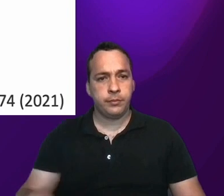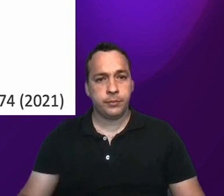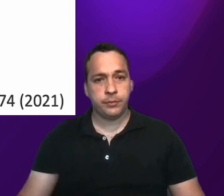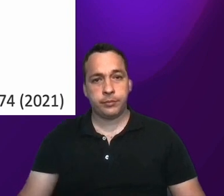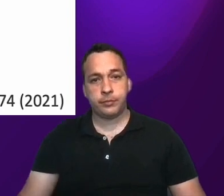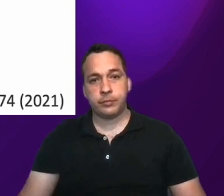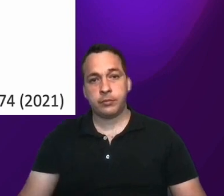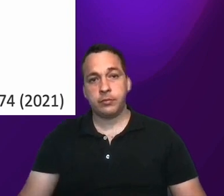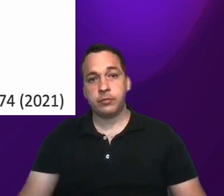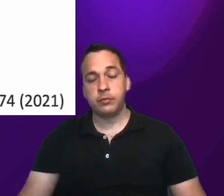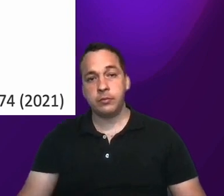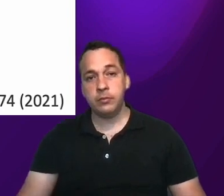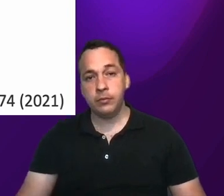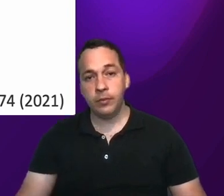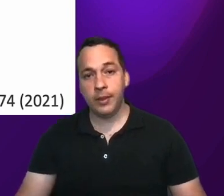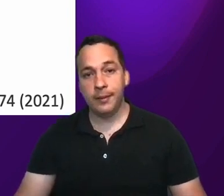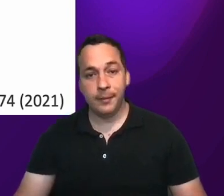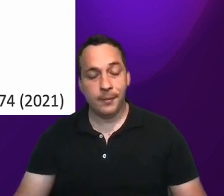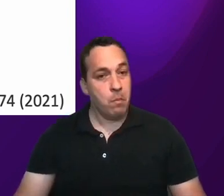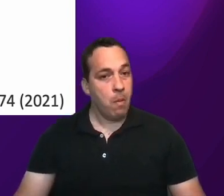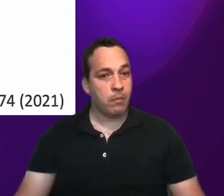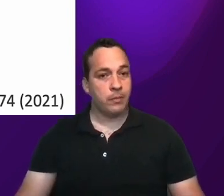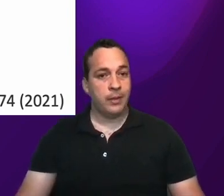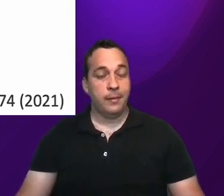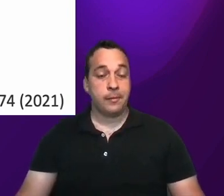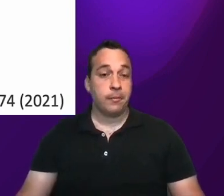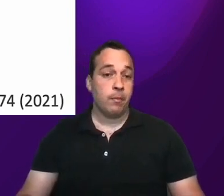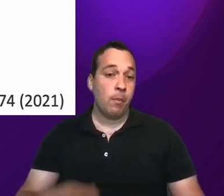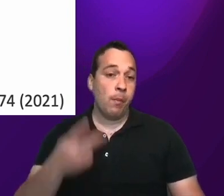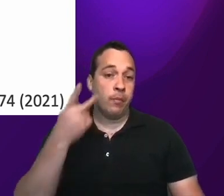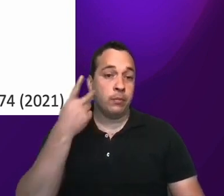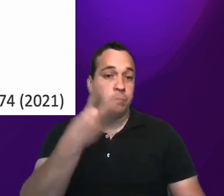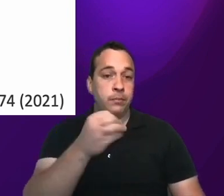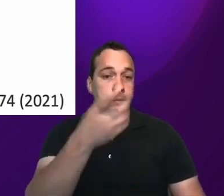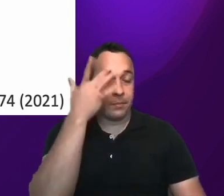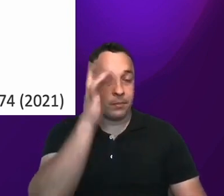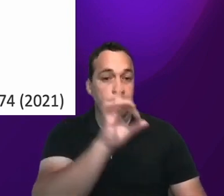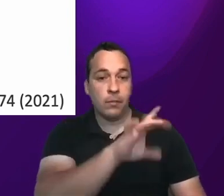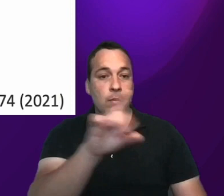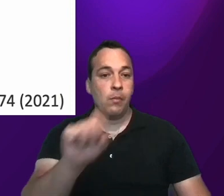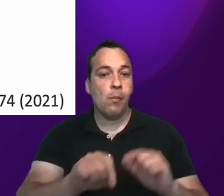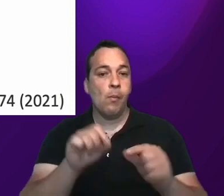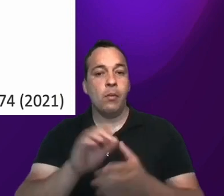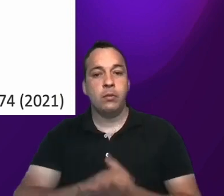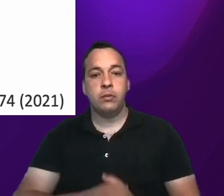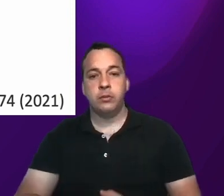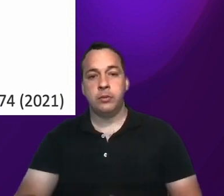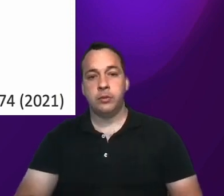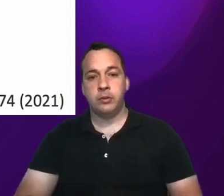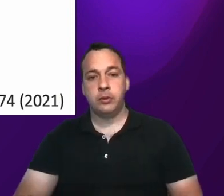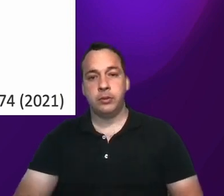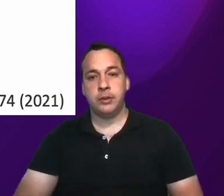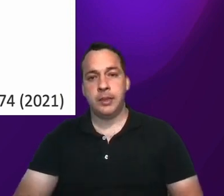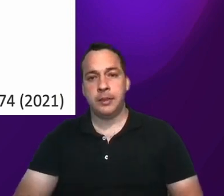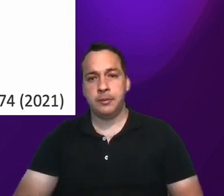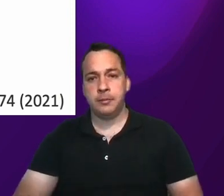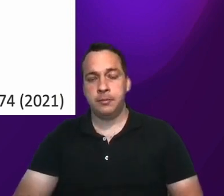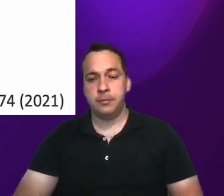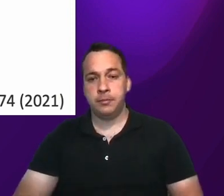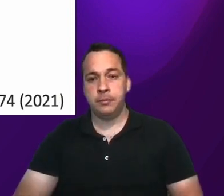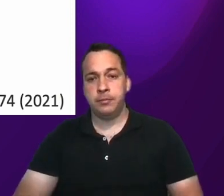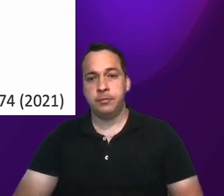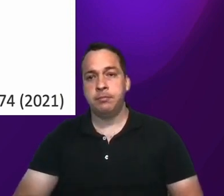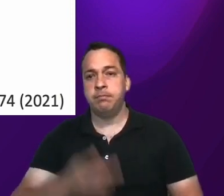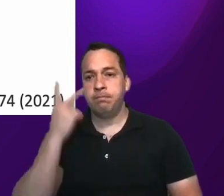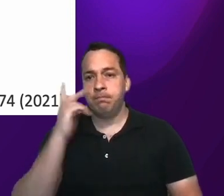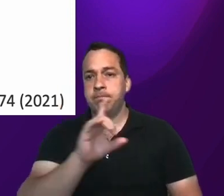para cada braço, né, com 120 terapias, 140 terapias em cada